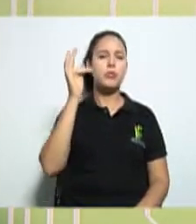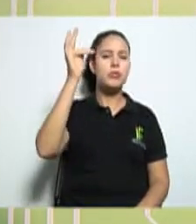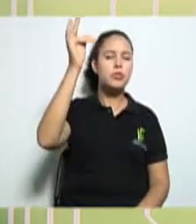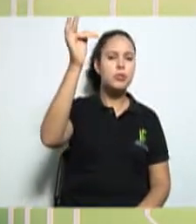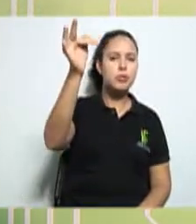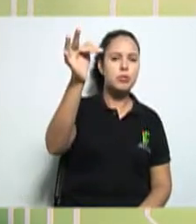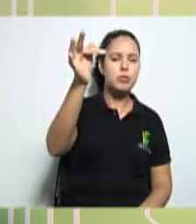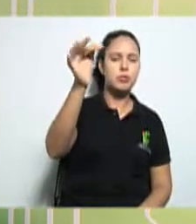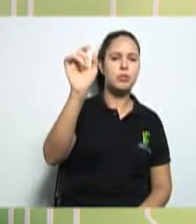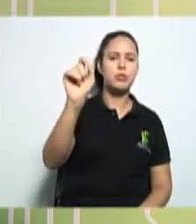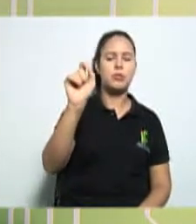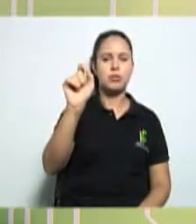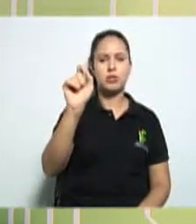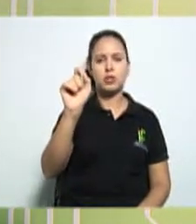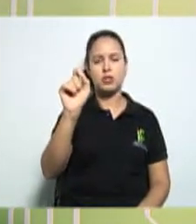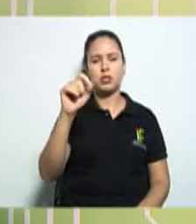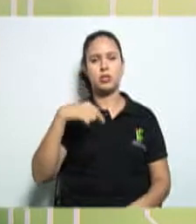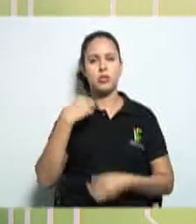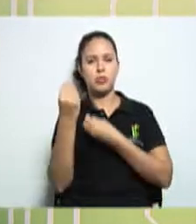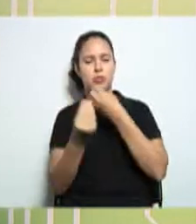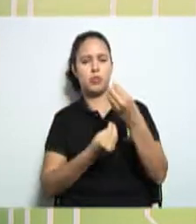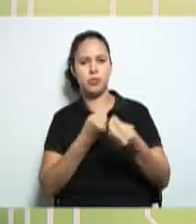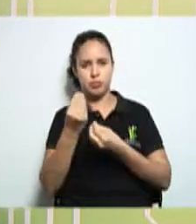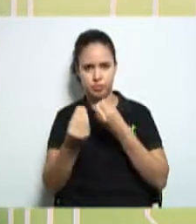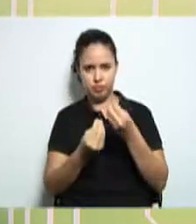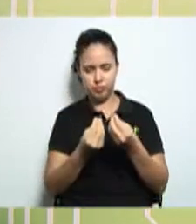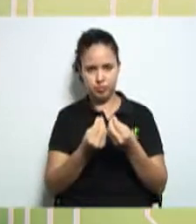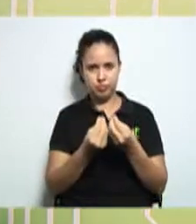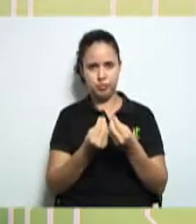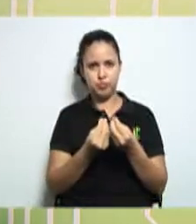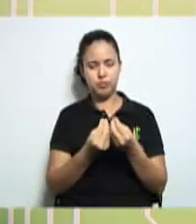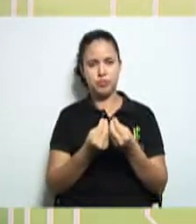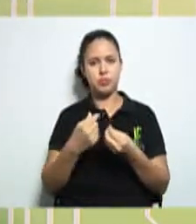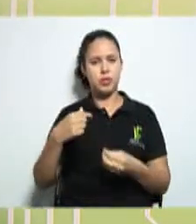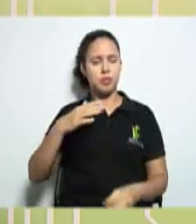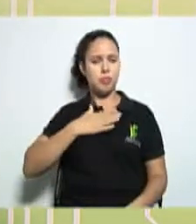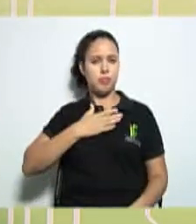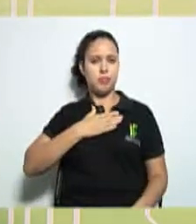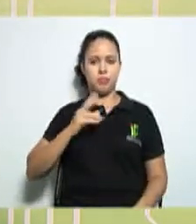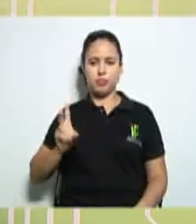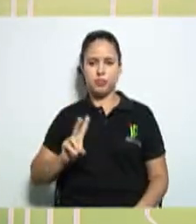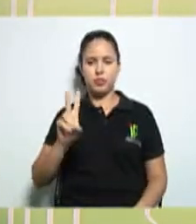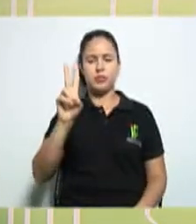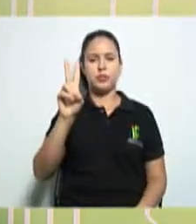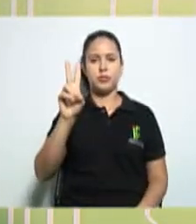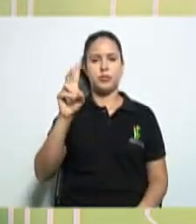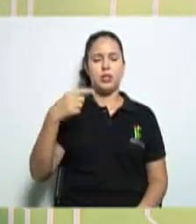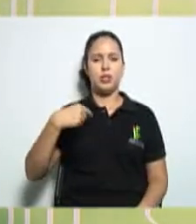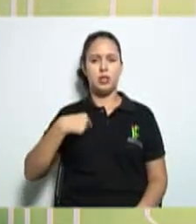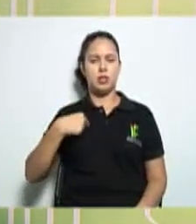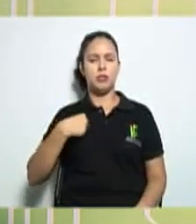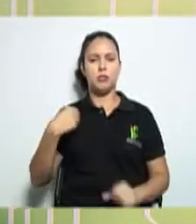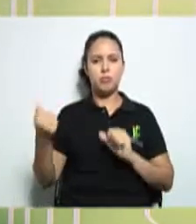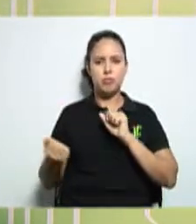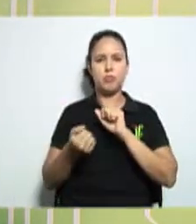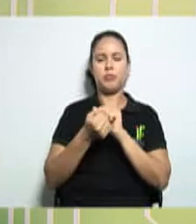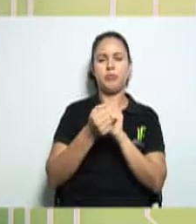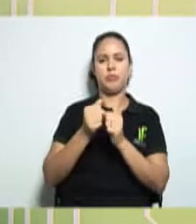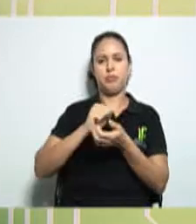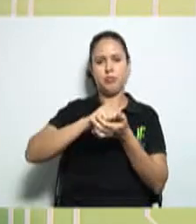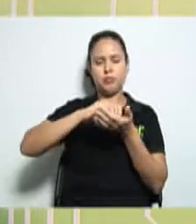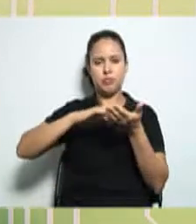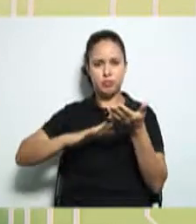tempo, eu expresso na minha visão. E os meus valores, é aquilo que me respalda nas minhas